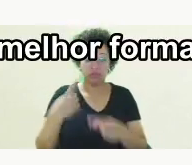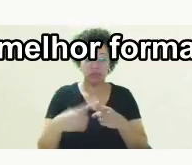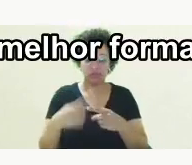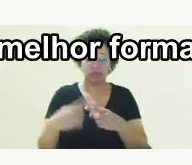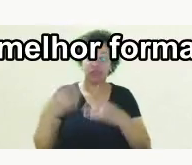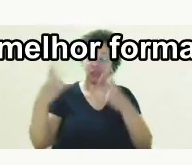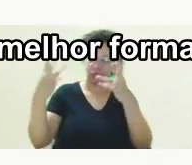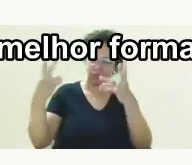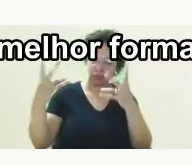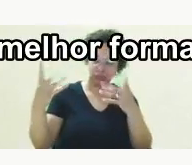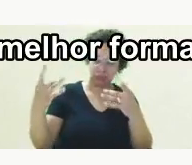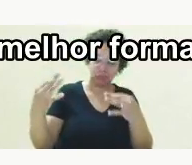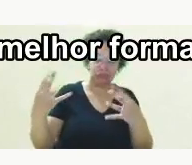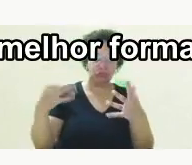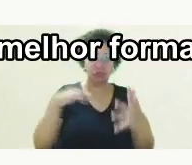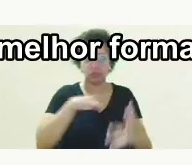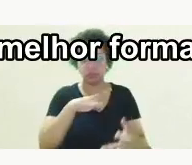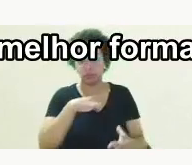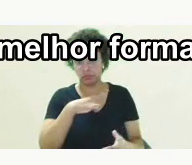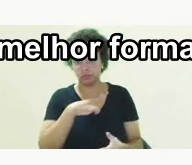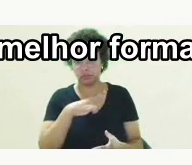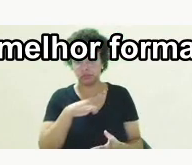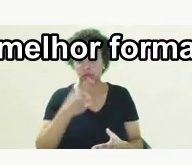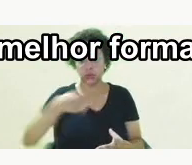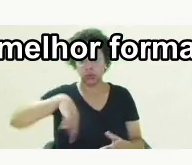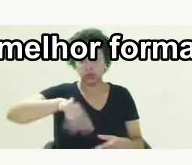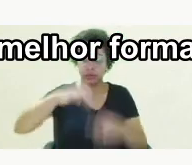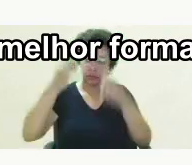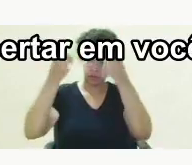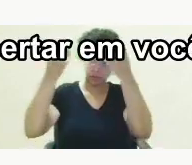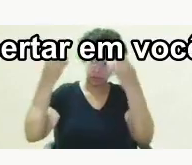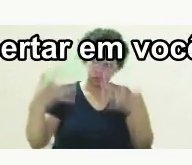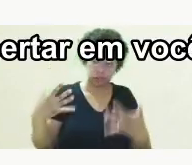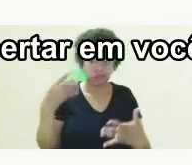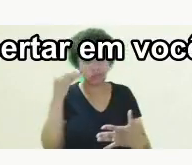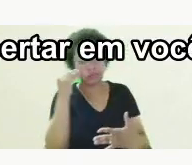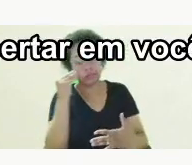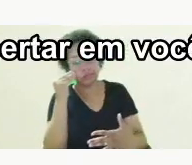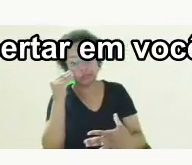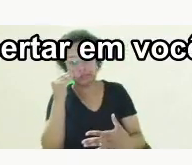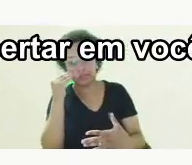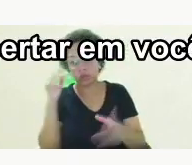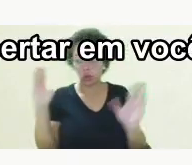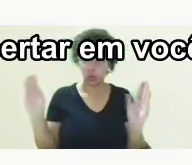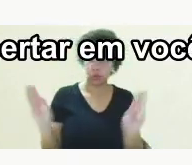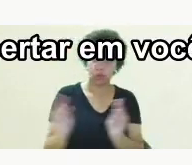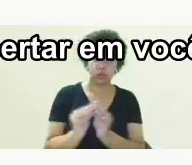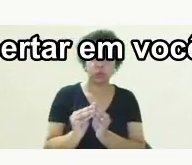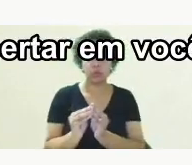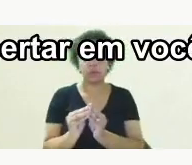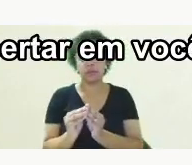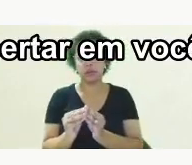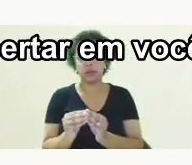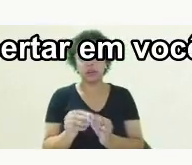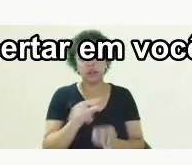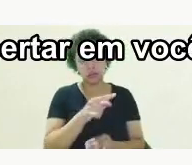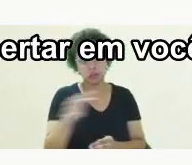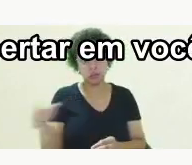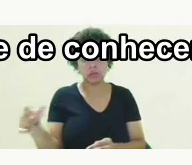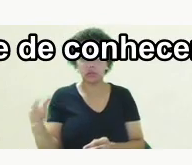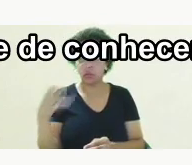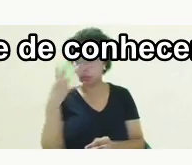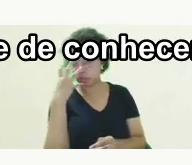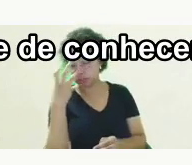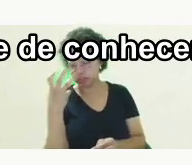né? Mas a gente vai passar da melhor forma possível para vocês nesses minutinhos e despertar em vocês